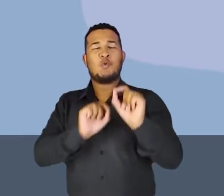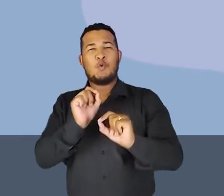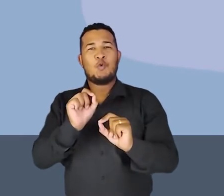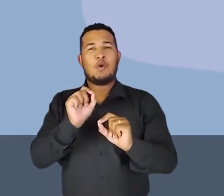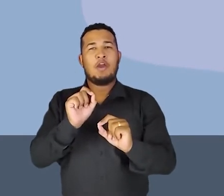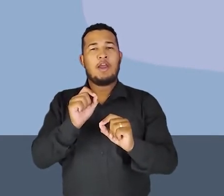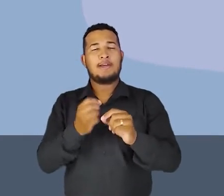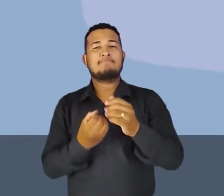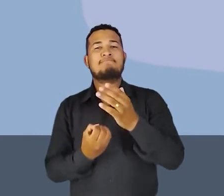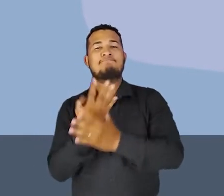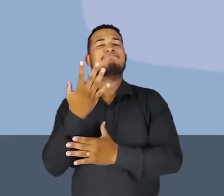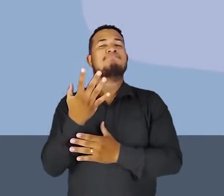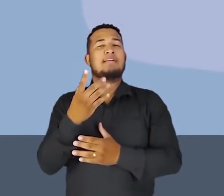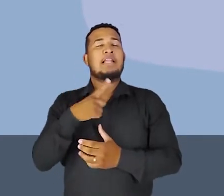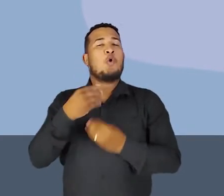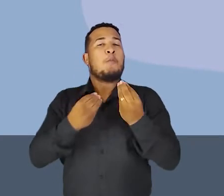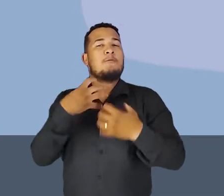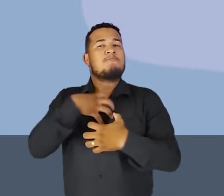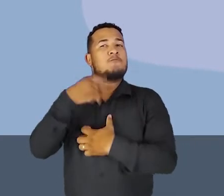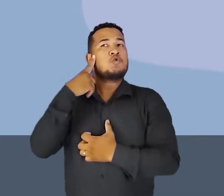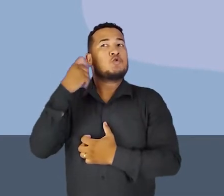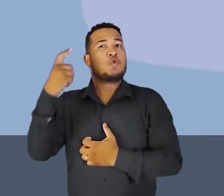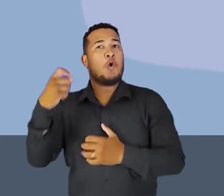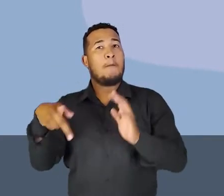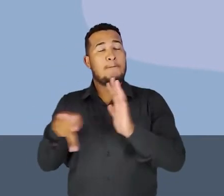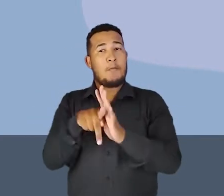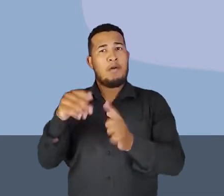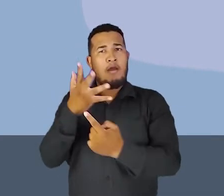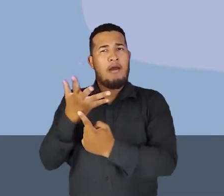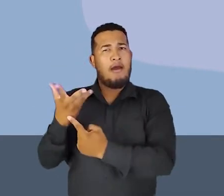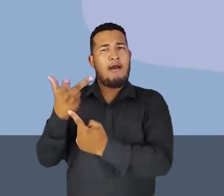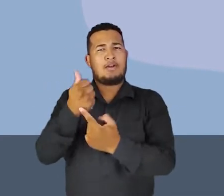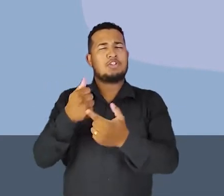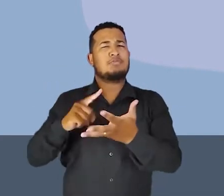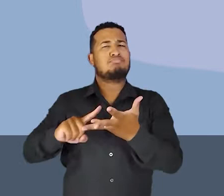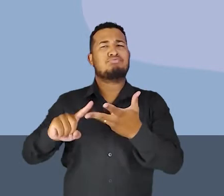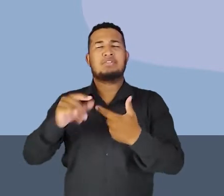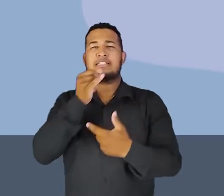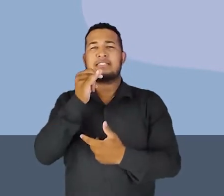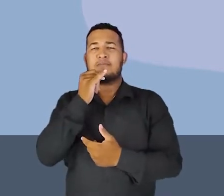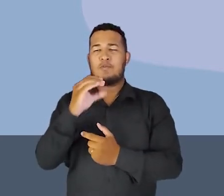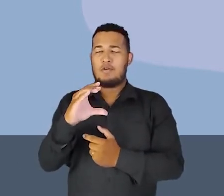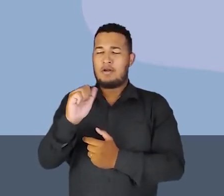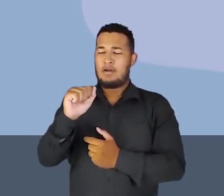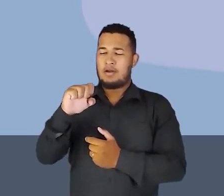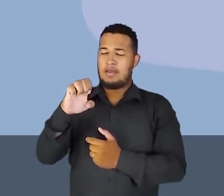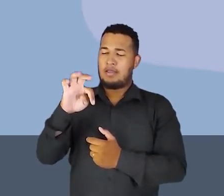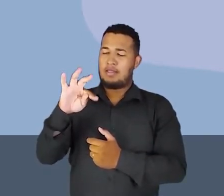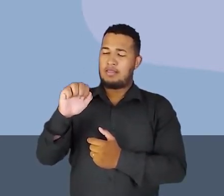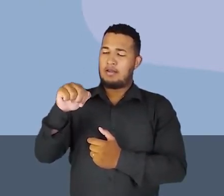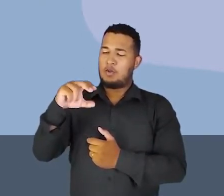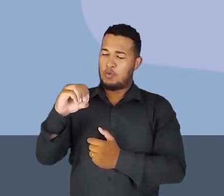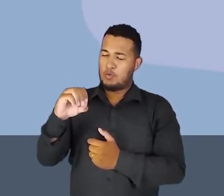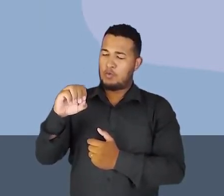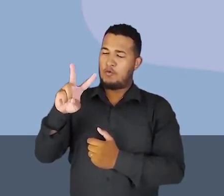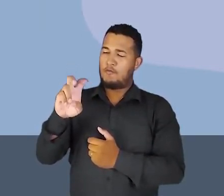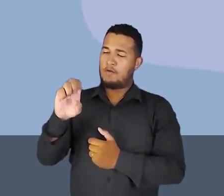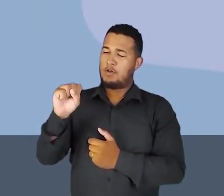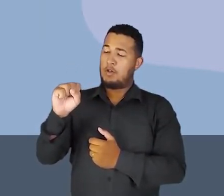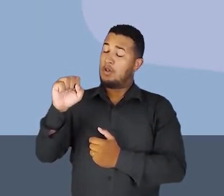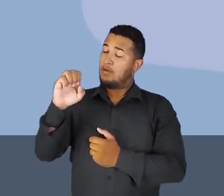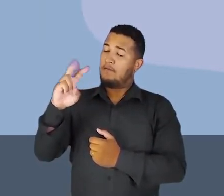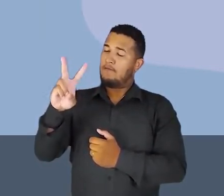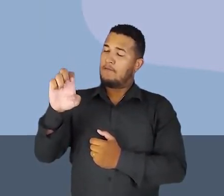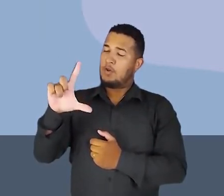de sonoridades de diversos artistas. Caetano Veloso, Gilberto Gil utilizavam muito, né?